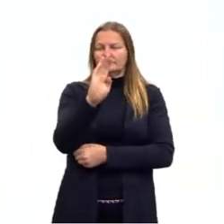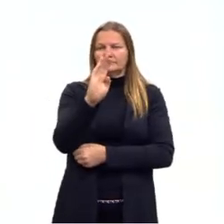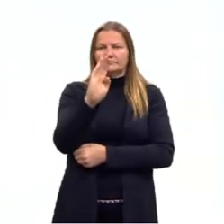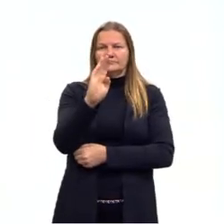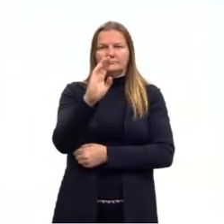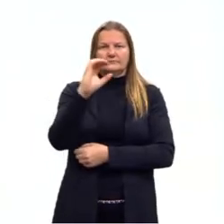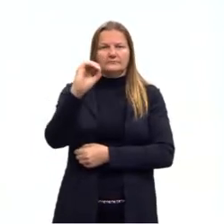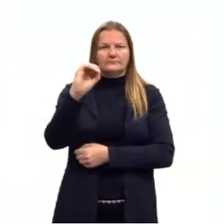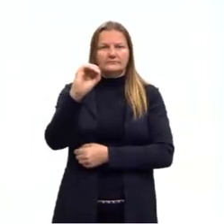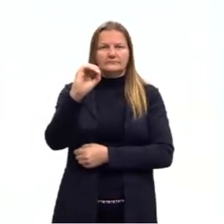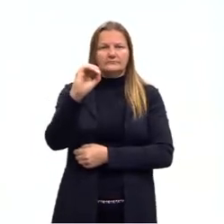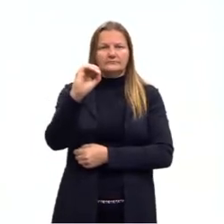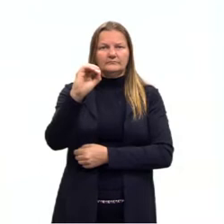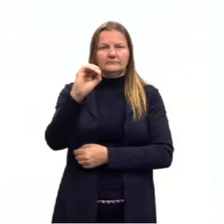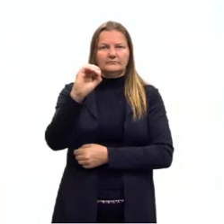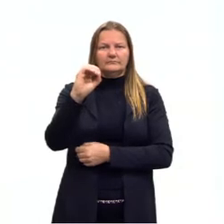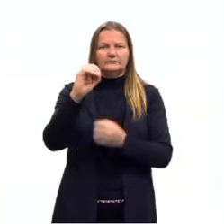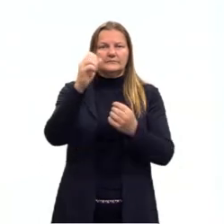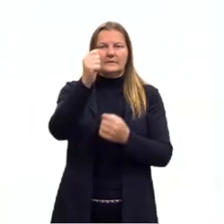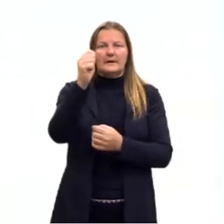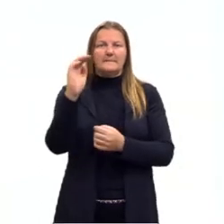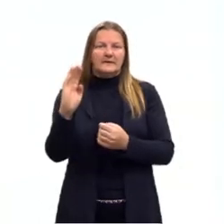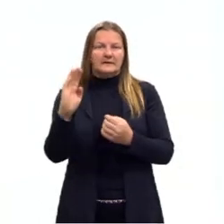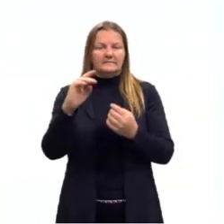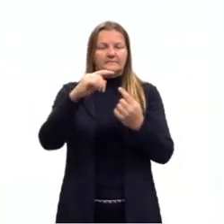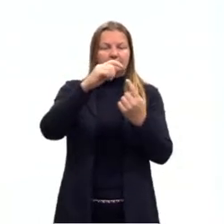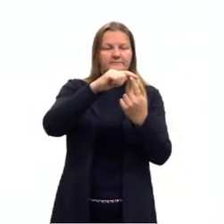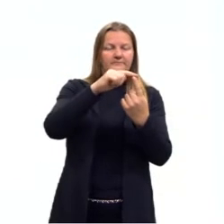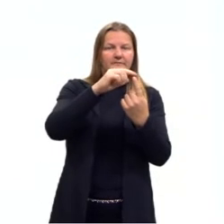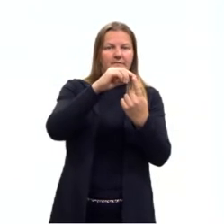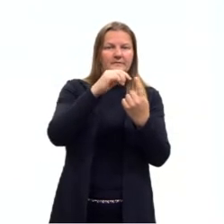o o e o ab